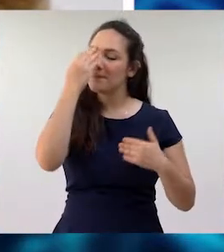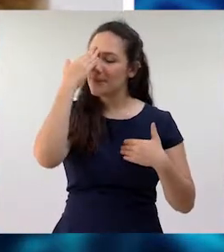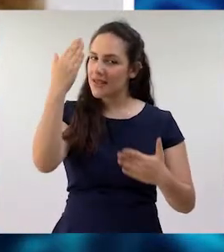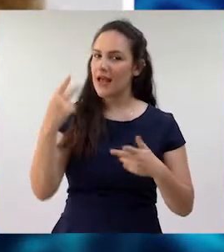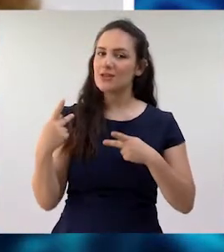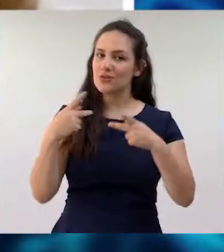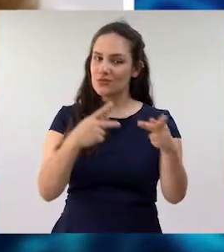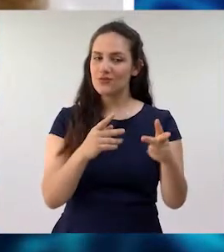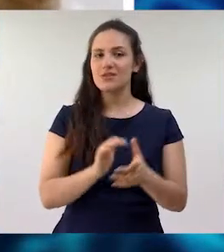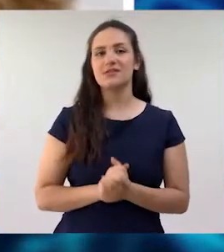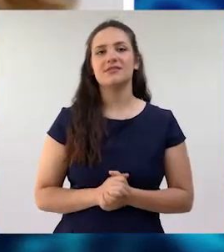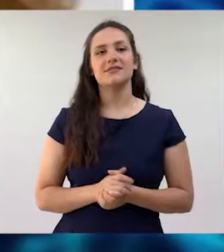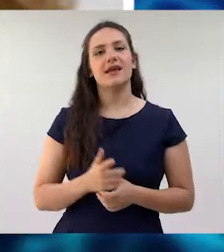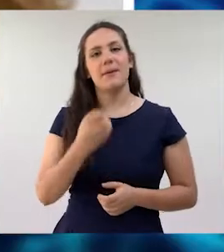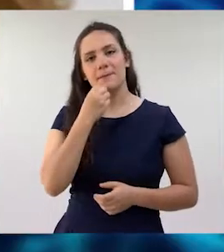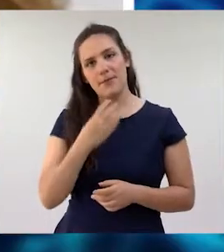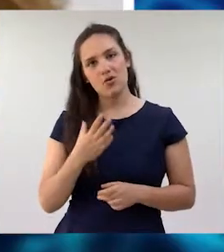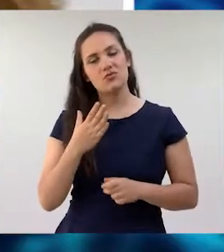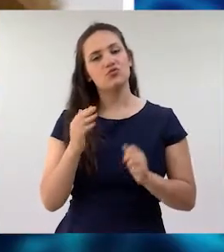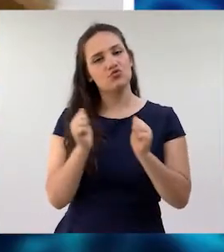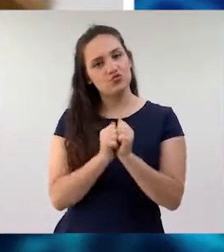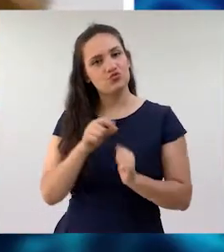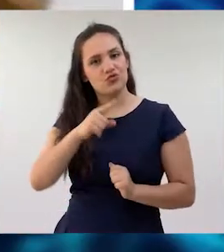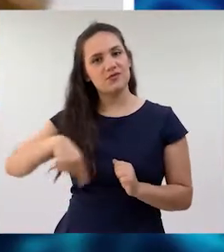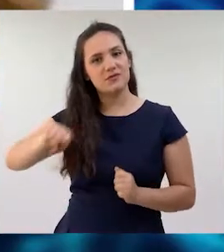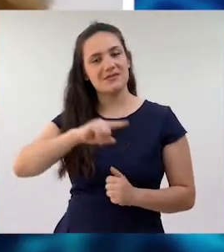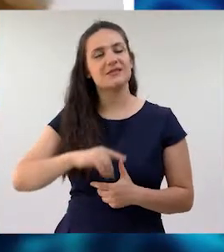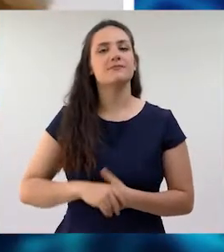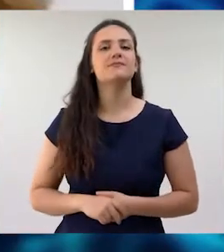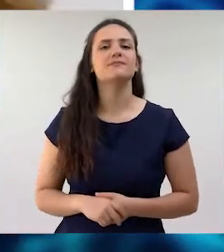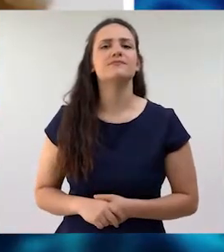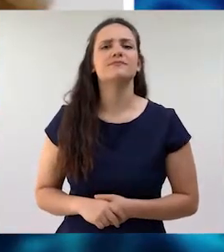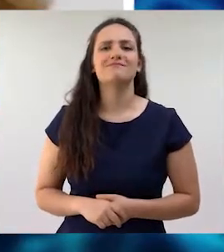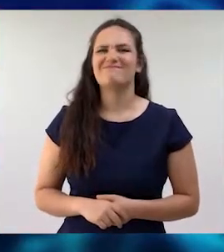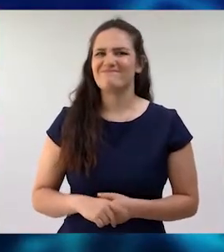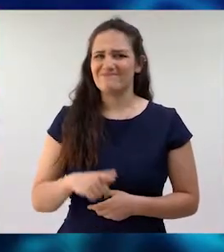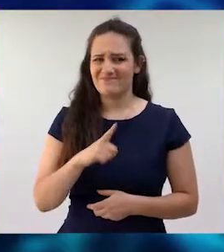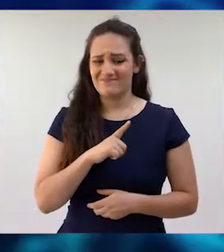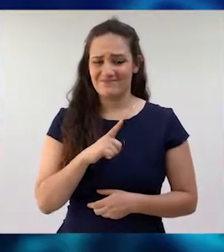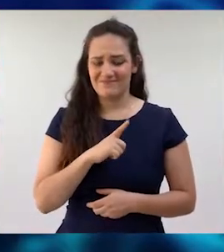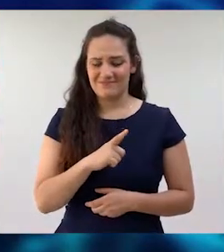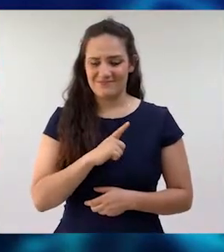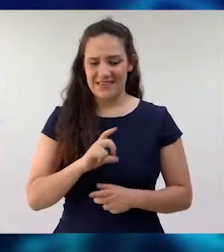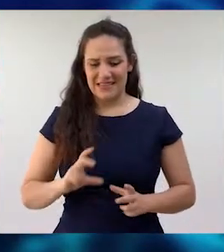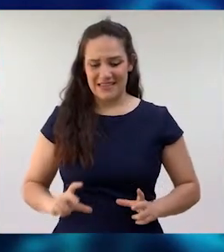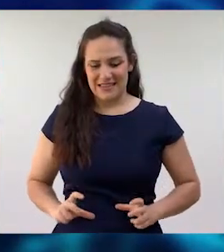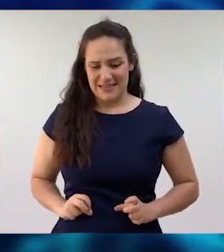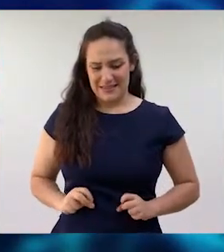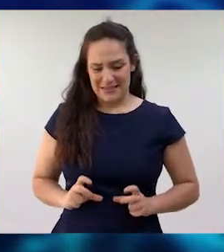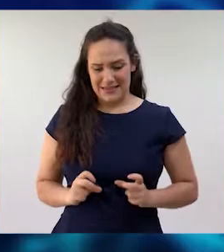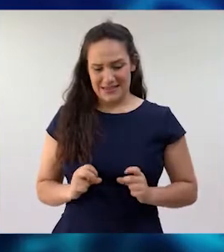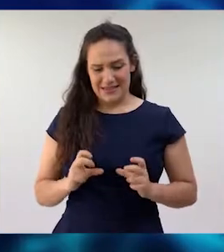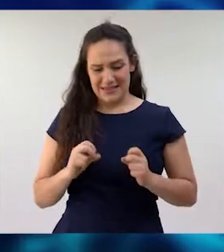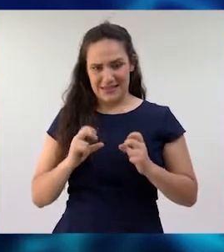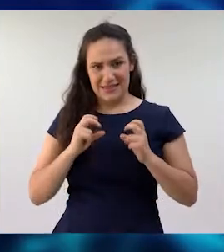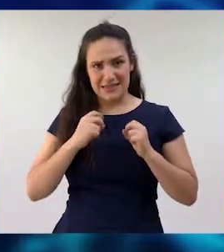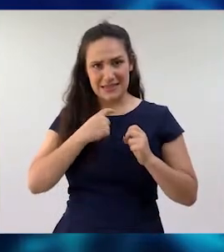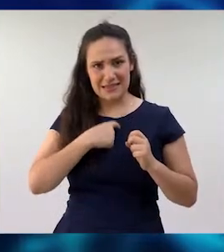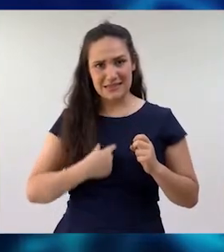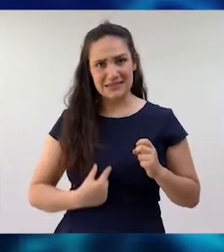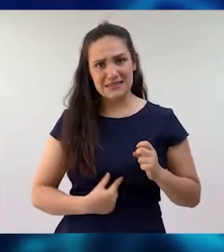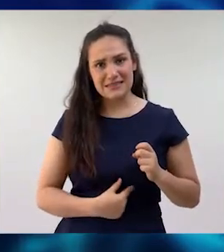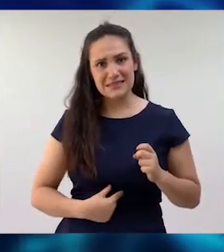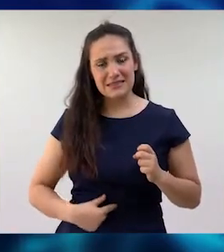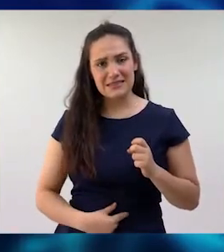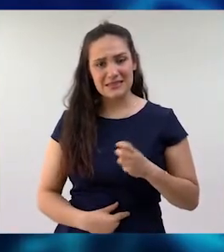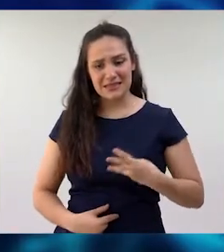muito obrigada pelo convite, é muito bom estar aqui no Saúde em Foco com vocês. O câncer do intestino é o terceiro mais frequente entre